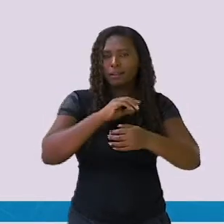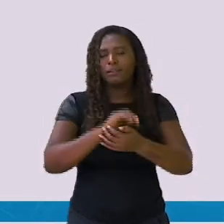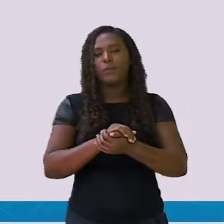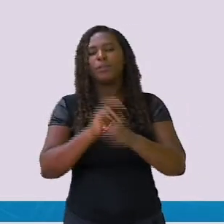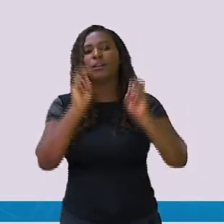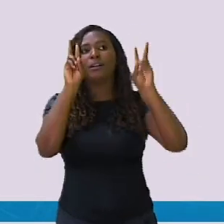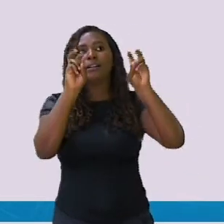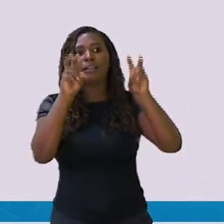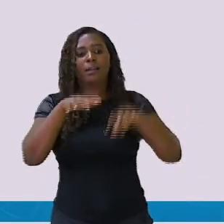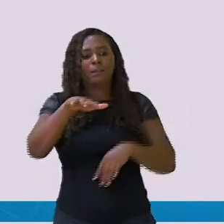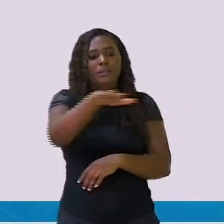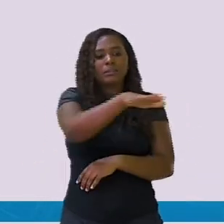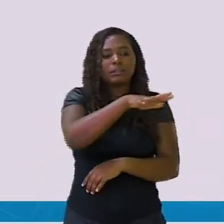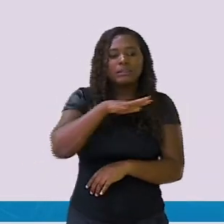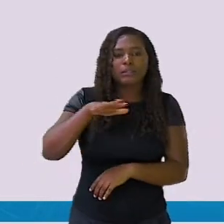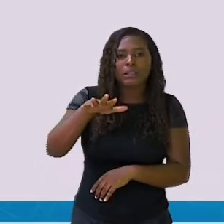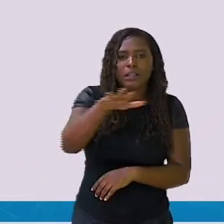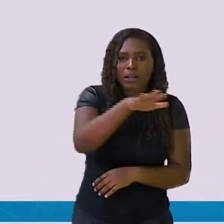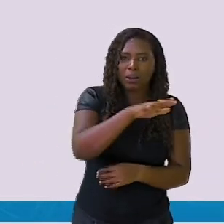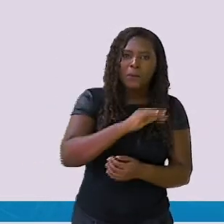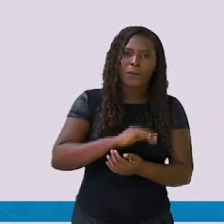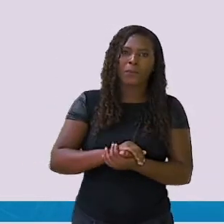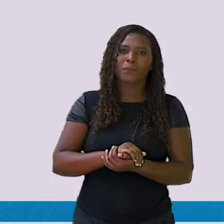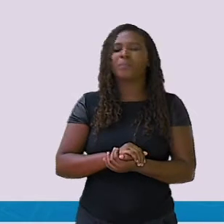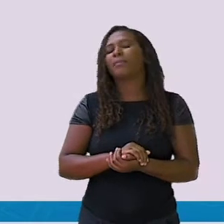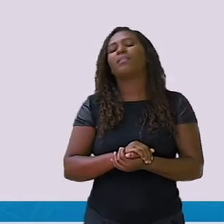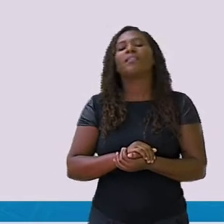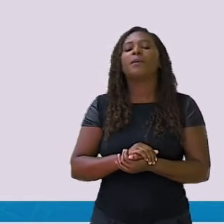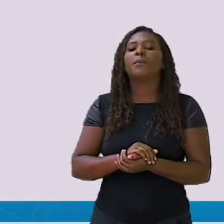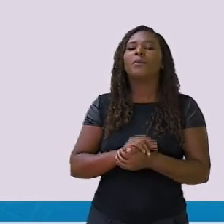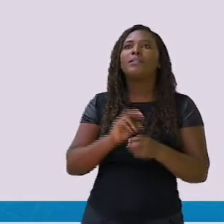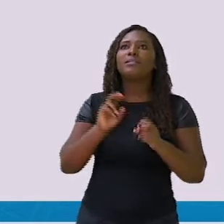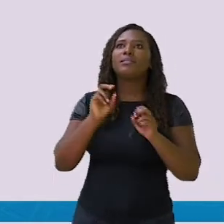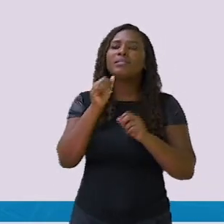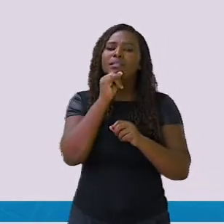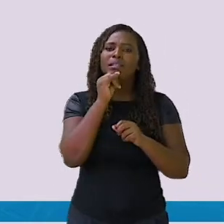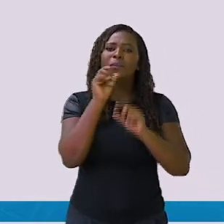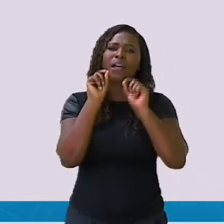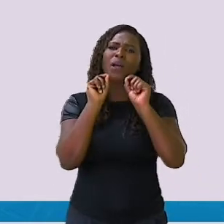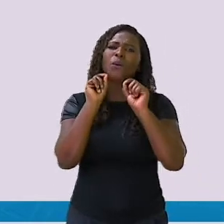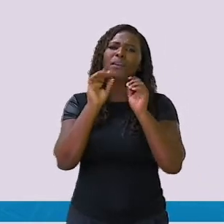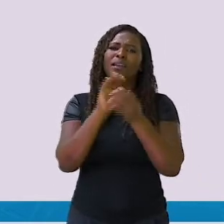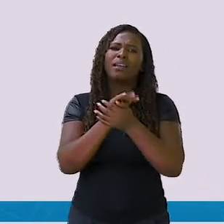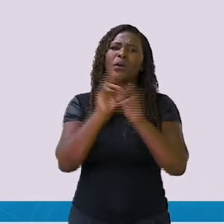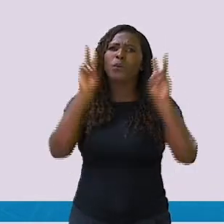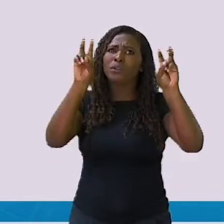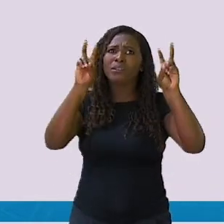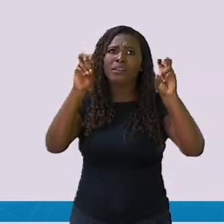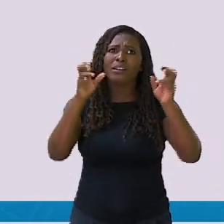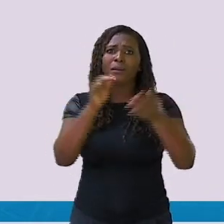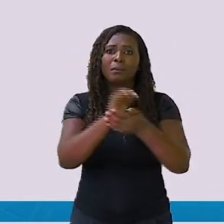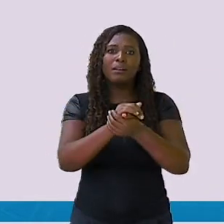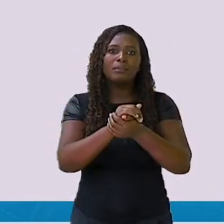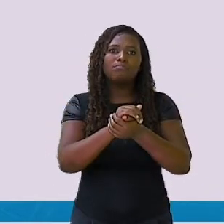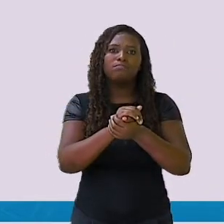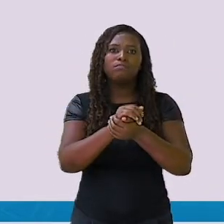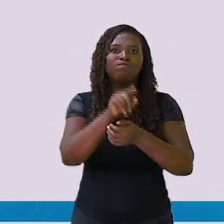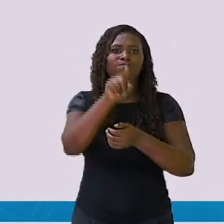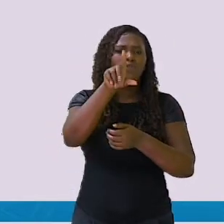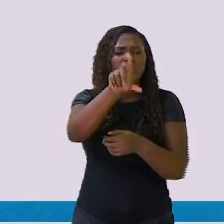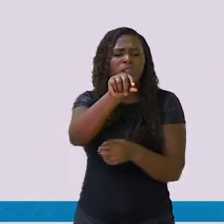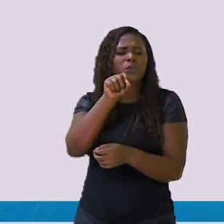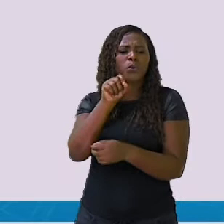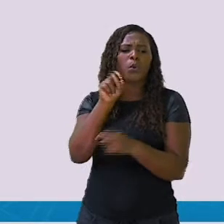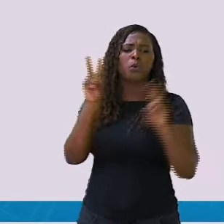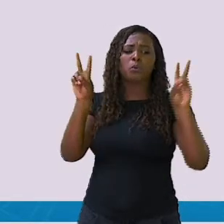mapa e se trata de o tema central, do que você vai falar. Então, você vai pegar uma folha e vai escrever lá